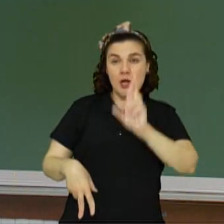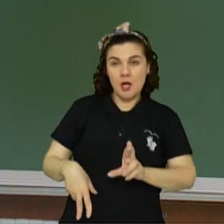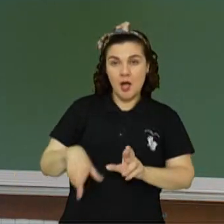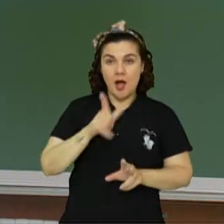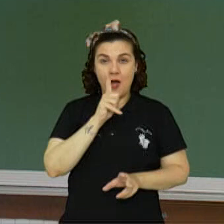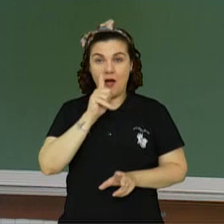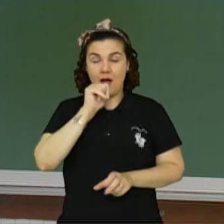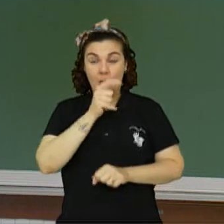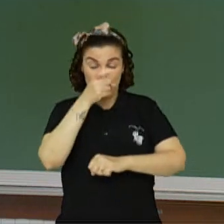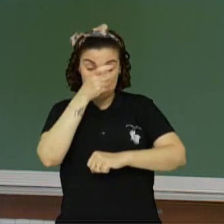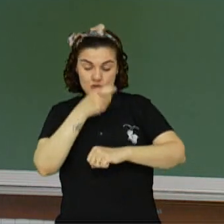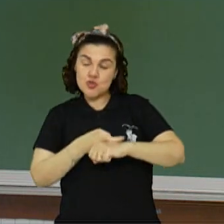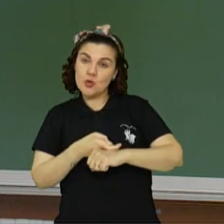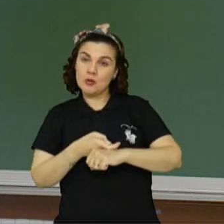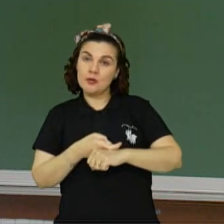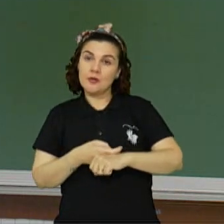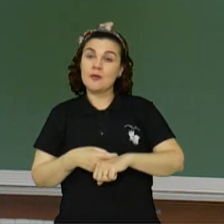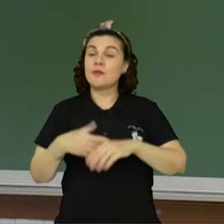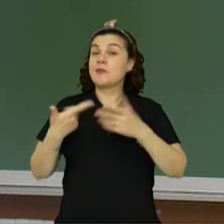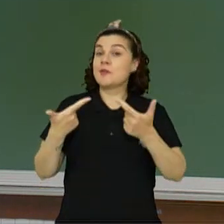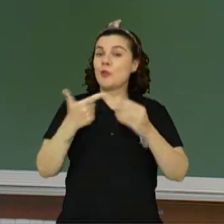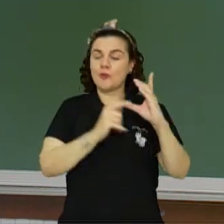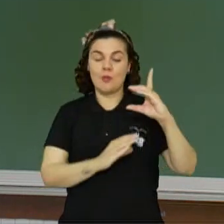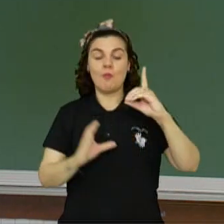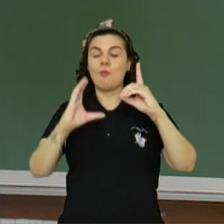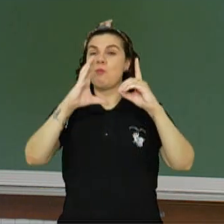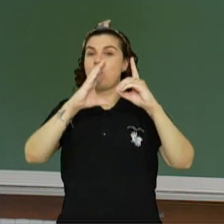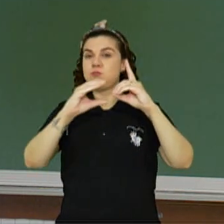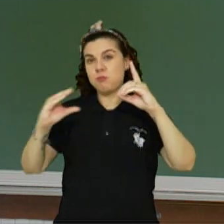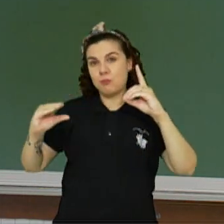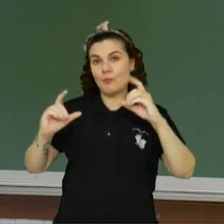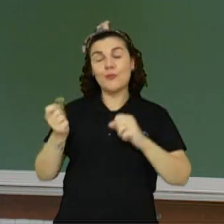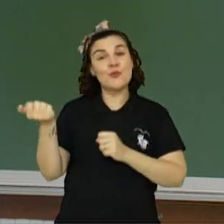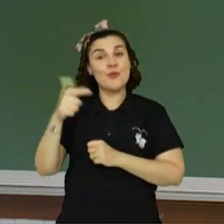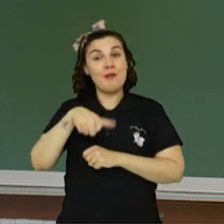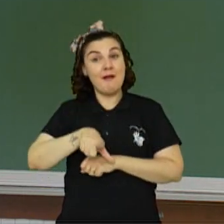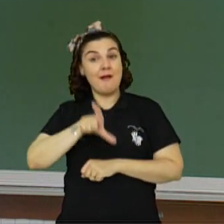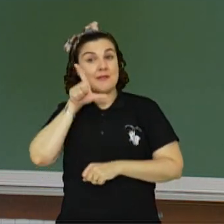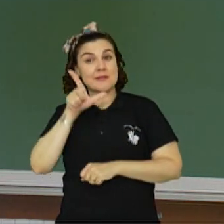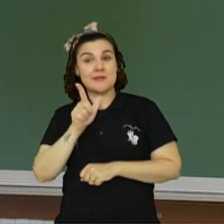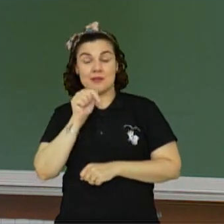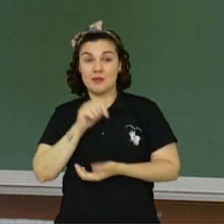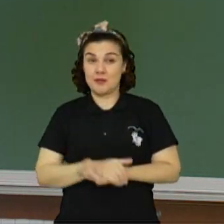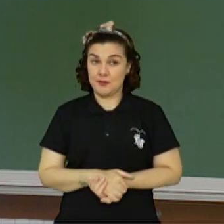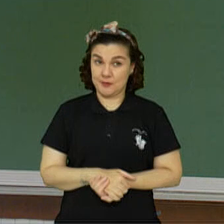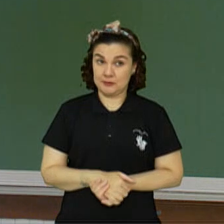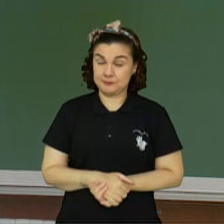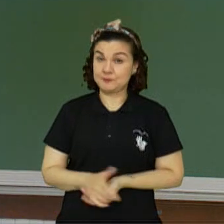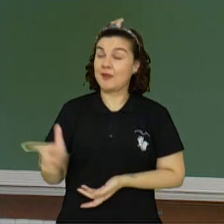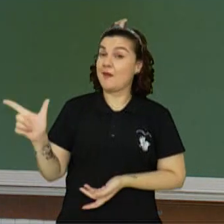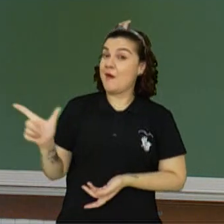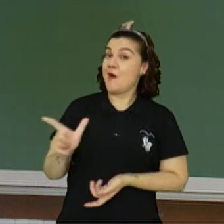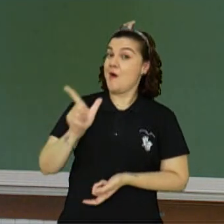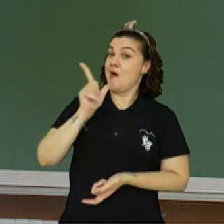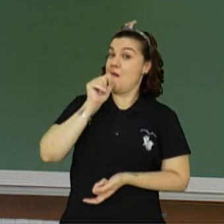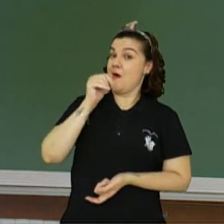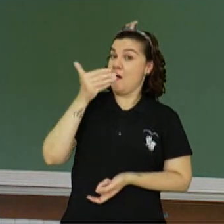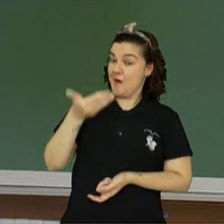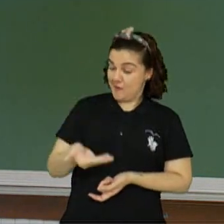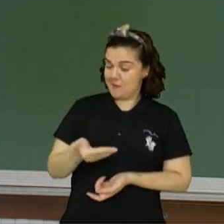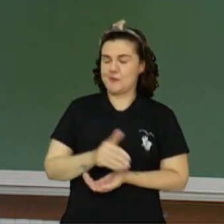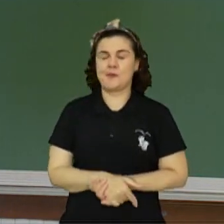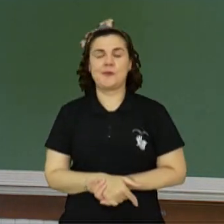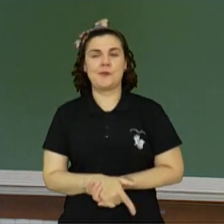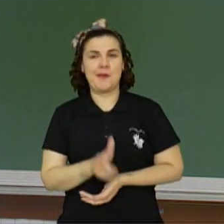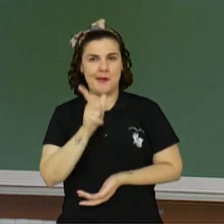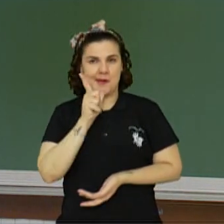água no estado sólida menos densa do que quando ela é no estado líquido. Lembrando que a água no estado líquido, ela